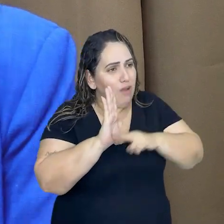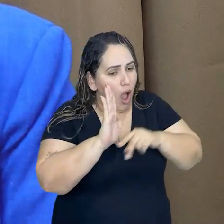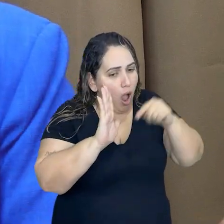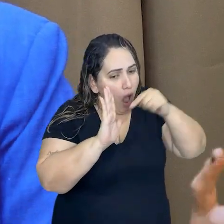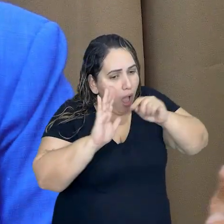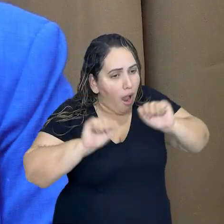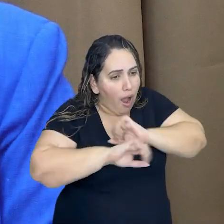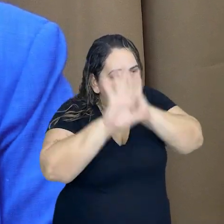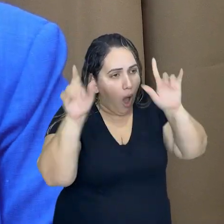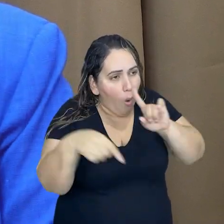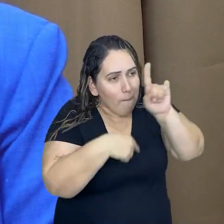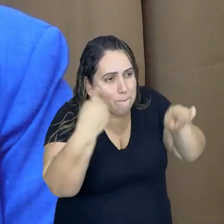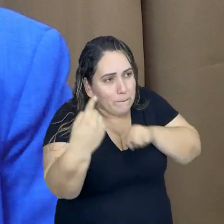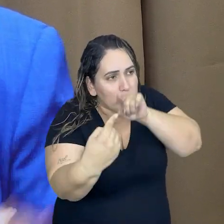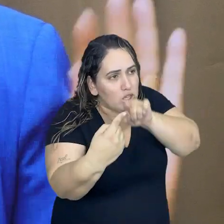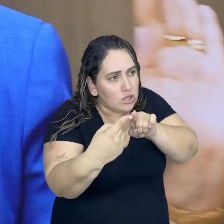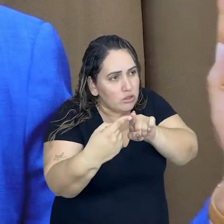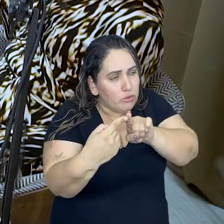sororidade,